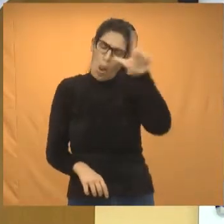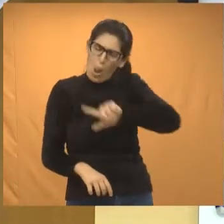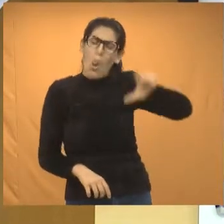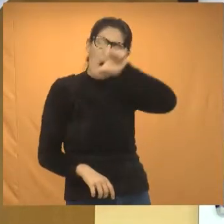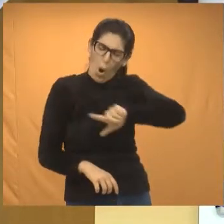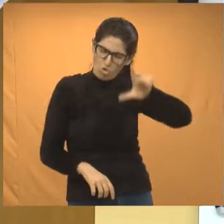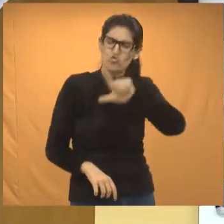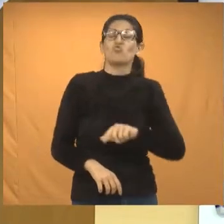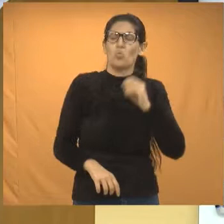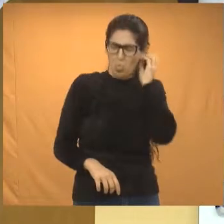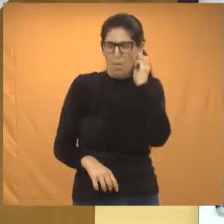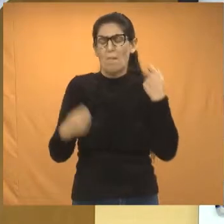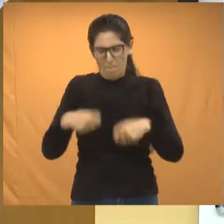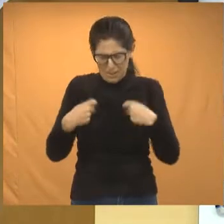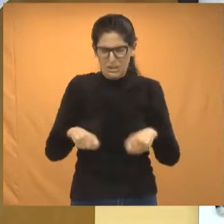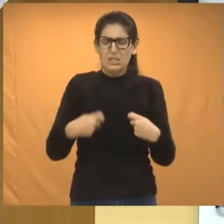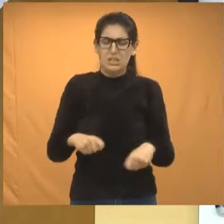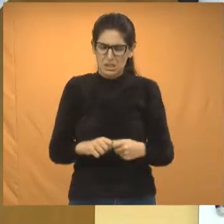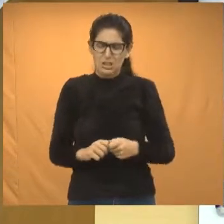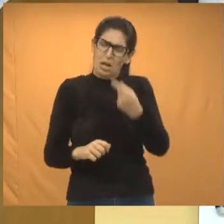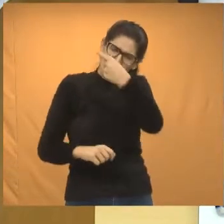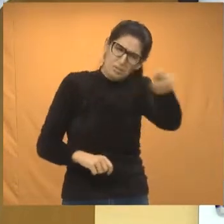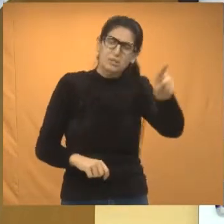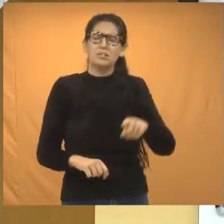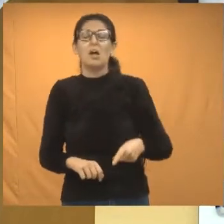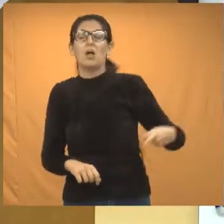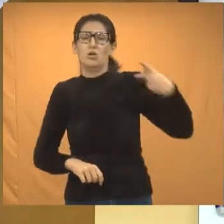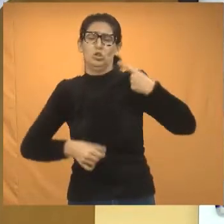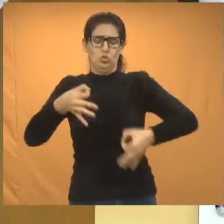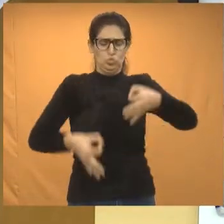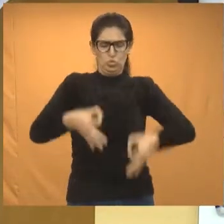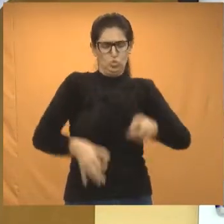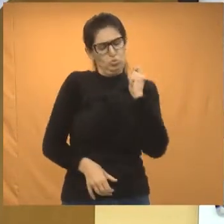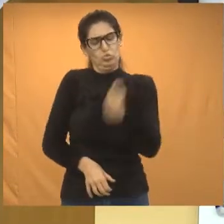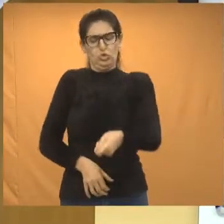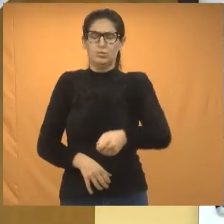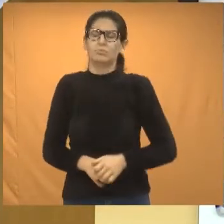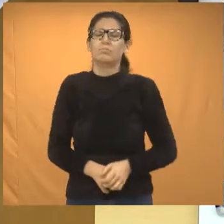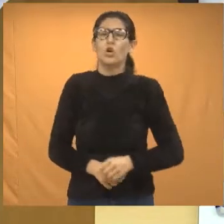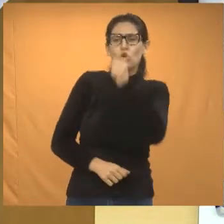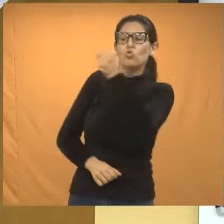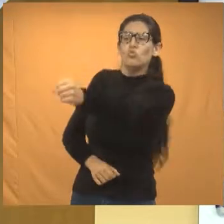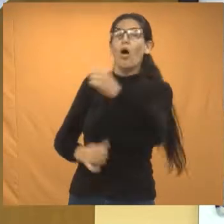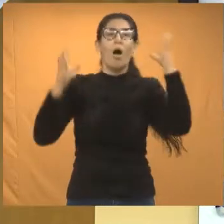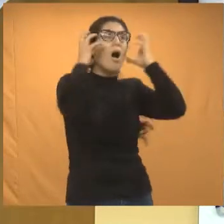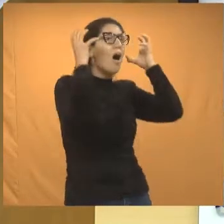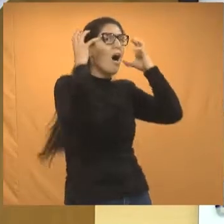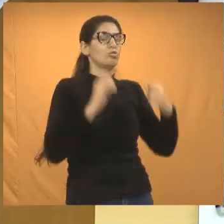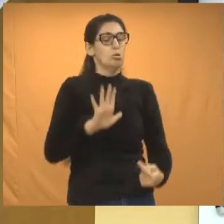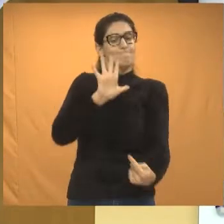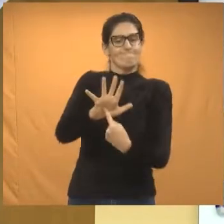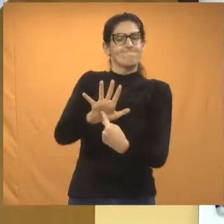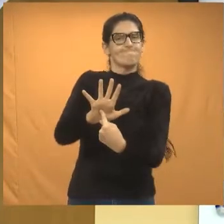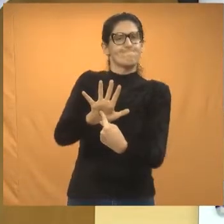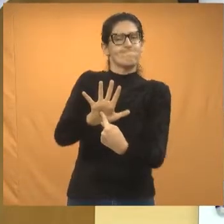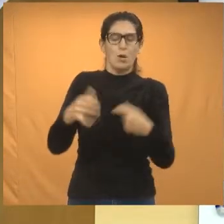órgãos competentes. A promotoria está aí, acho que a gente tem os jornais, tem as rádios, para fazer denúncia. Agora, eu não quero